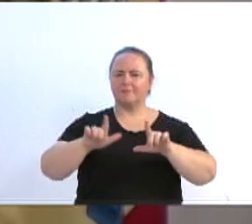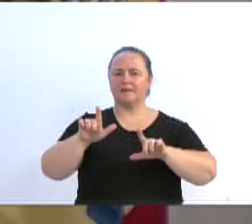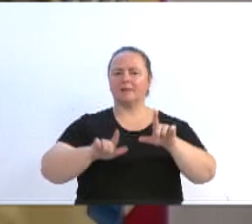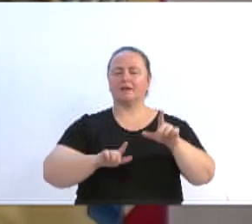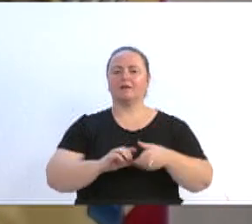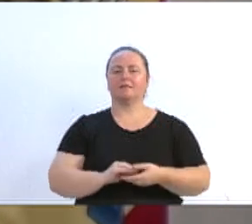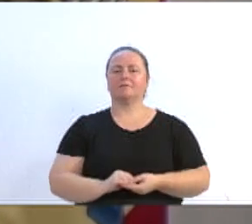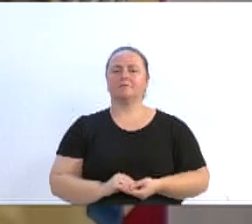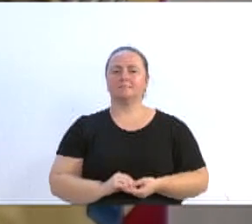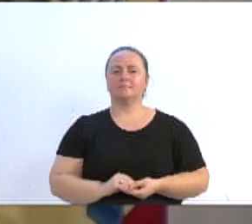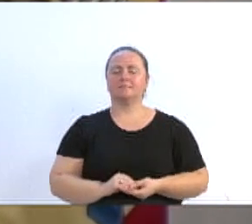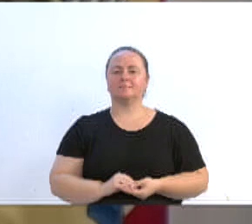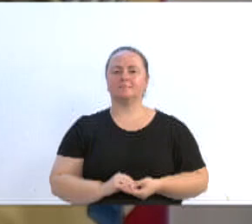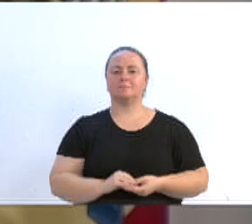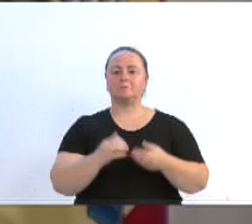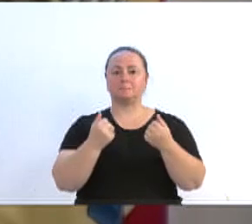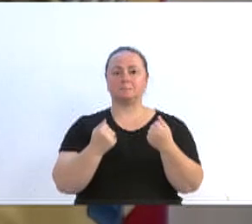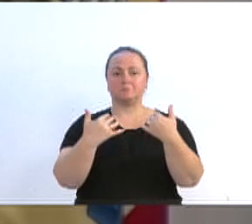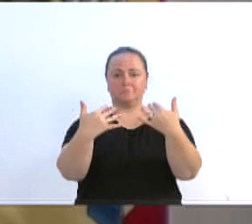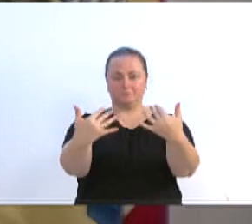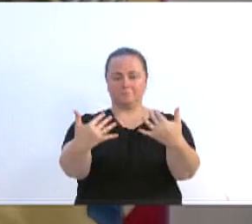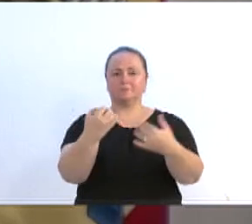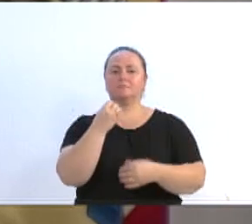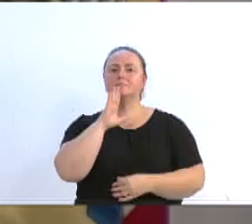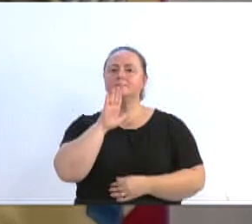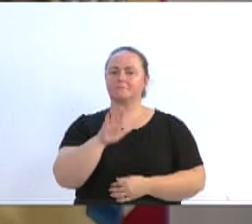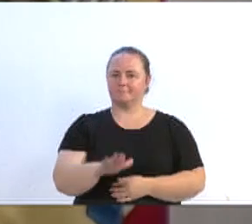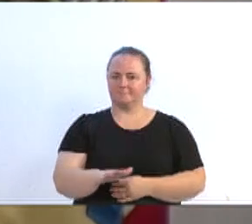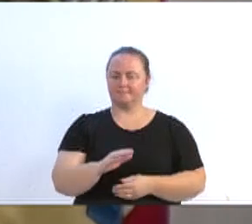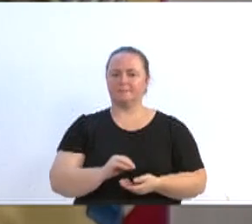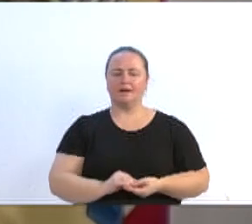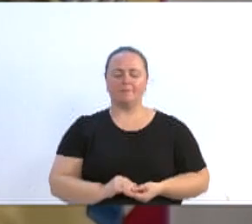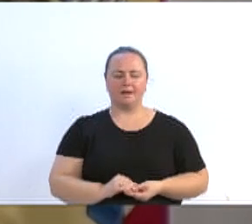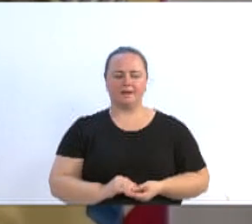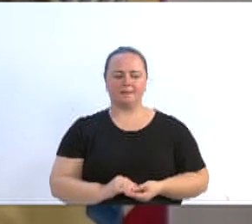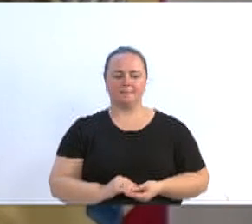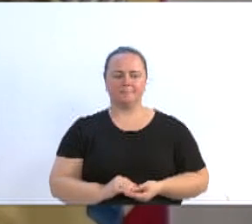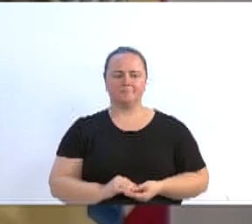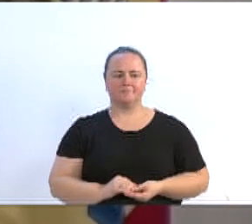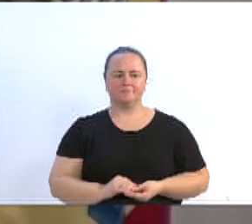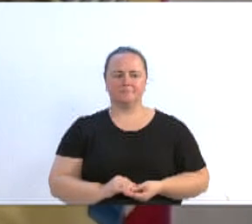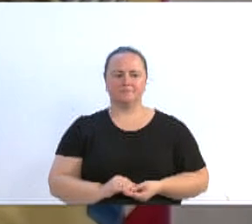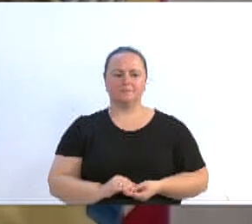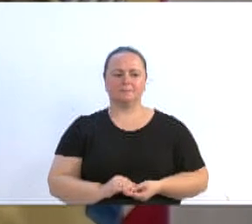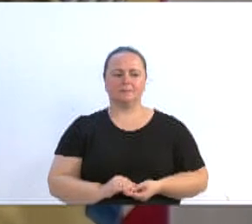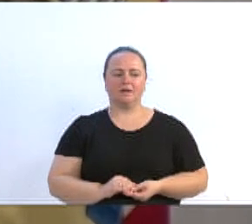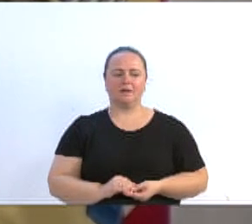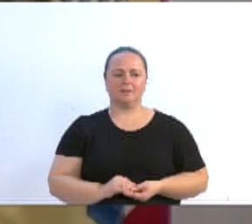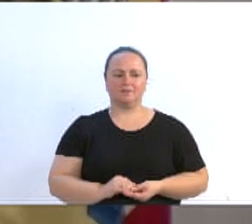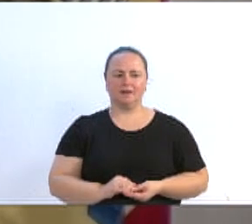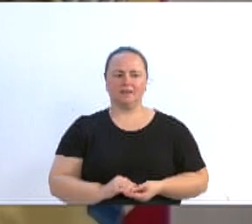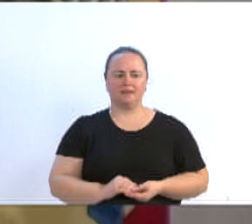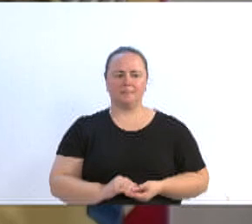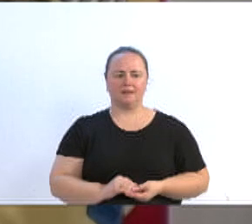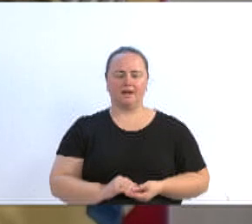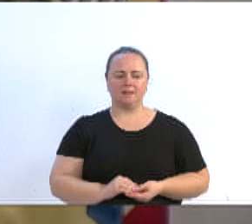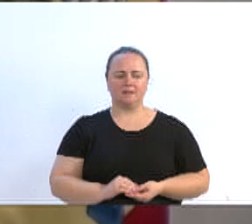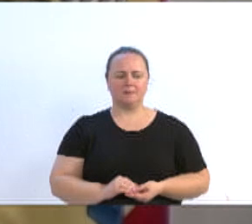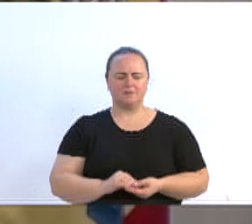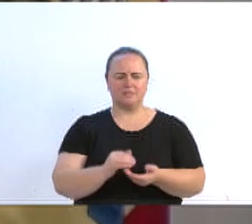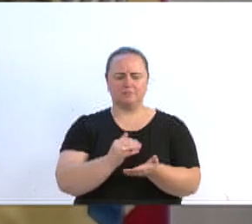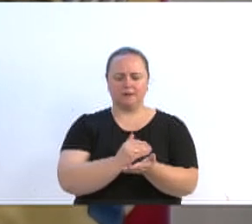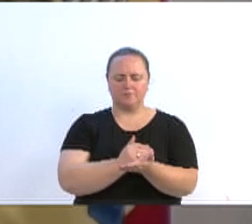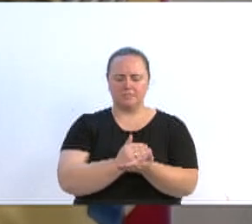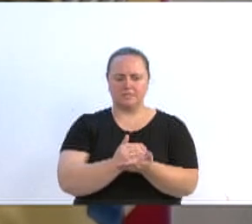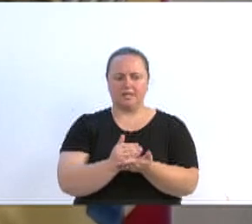do plenário desta casa, muito boa tarde. Eu inicio o pronunciamento, senhor presidente, lendo um trecho